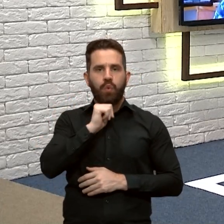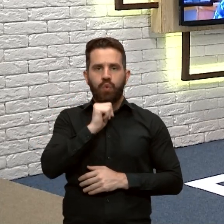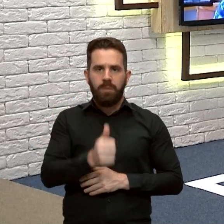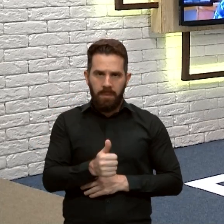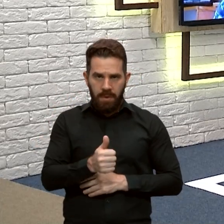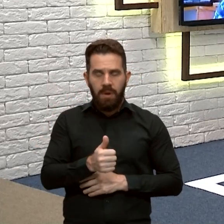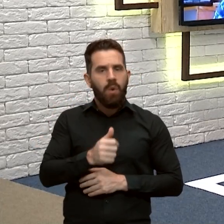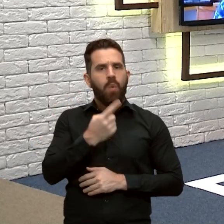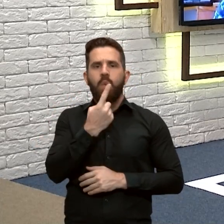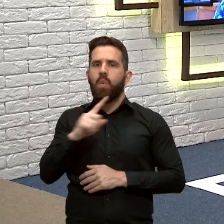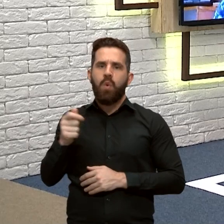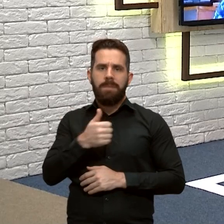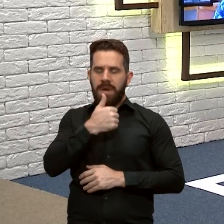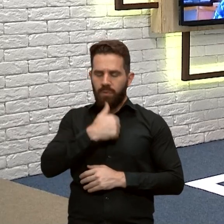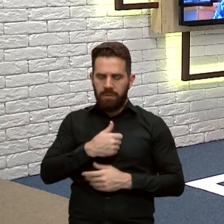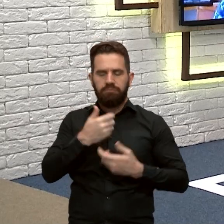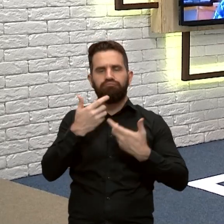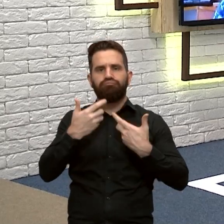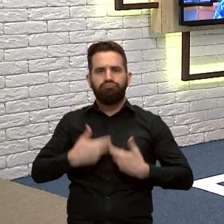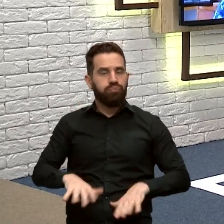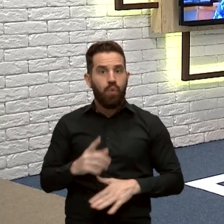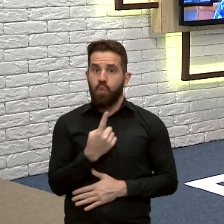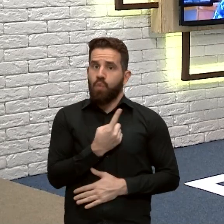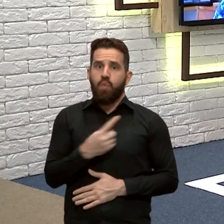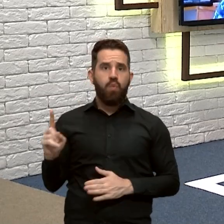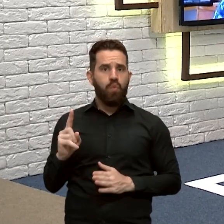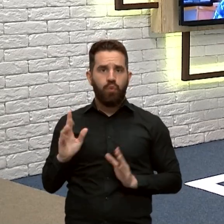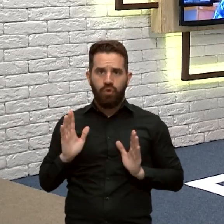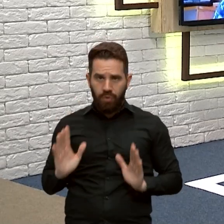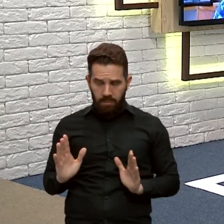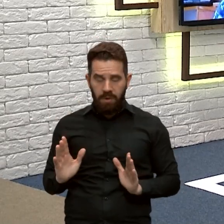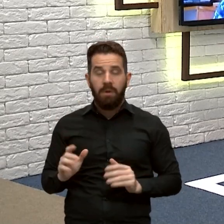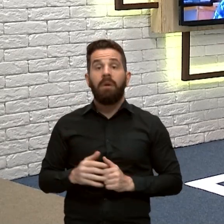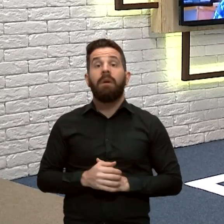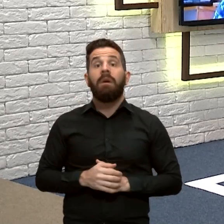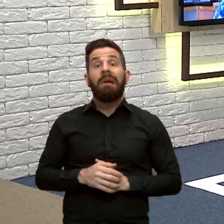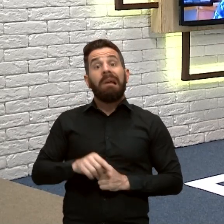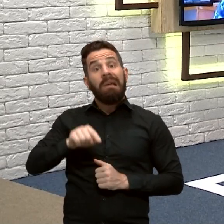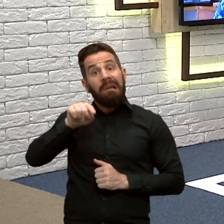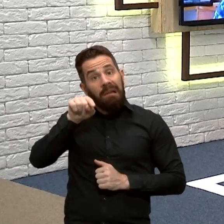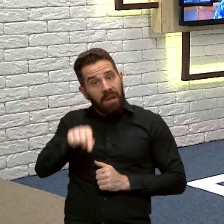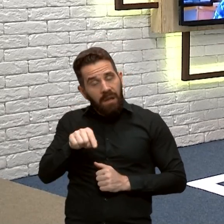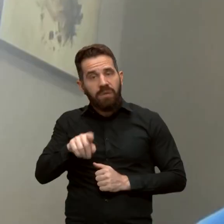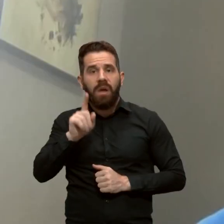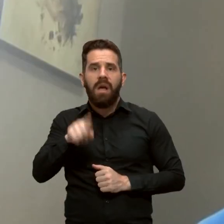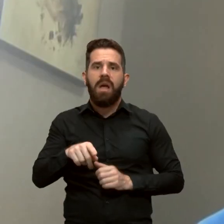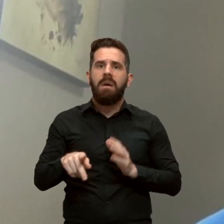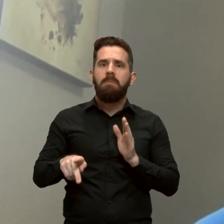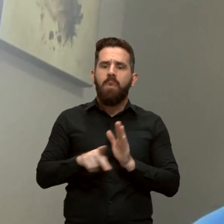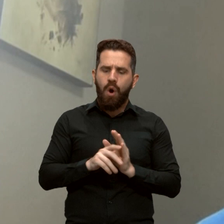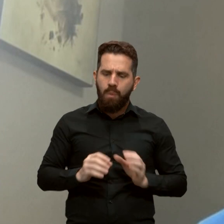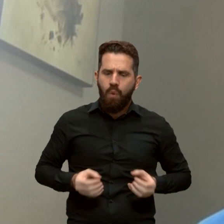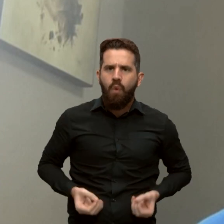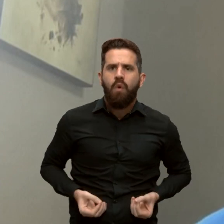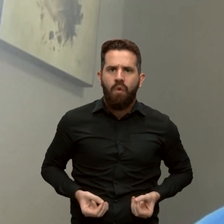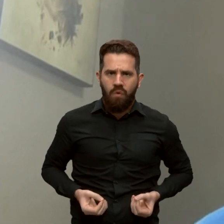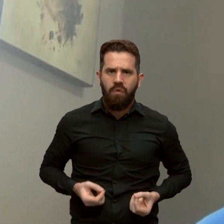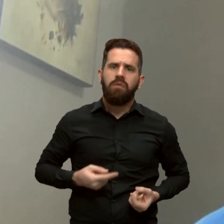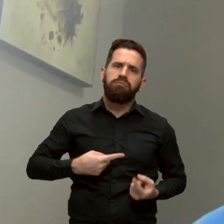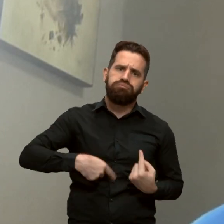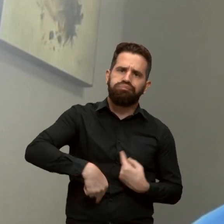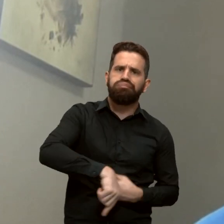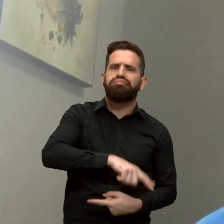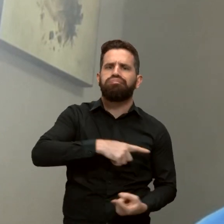uma consequência de um processo de ovulação. A mulher, enquanto ela tem